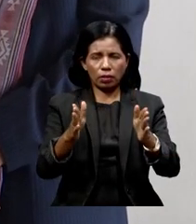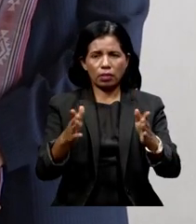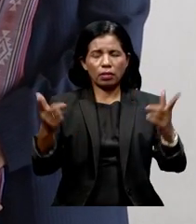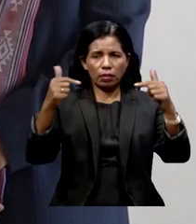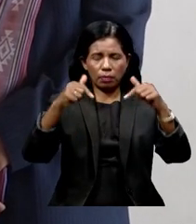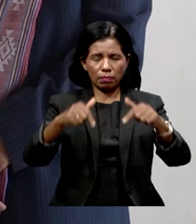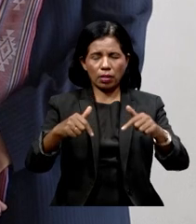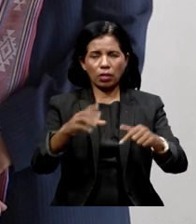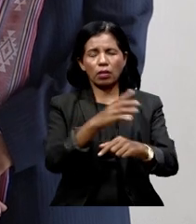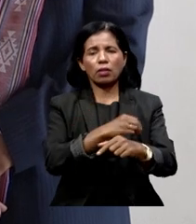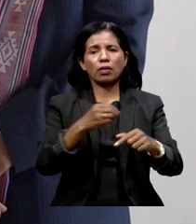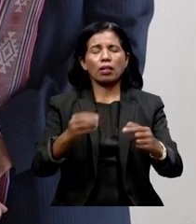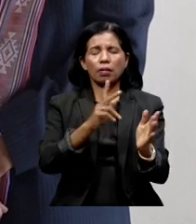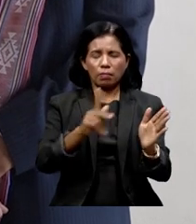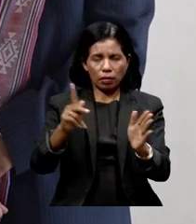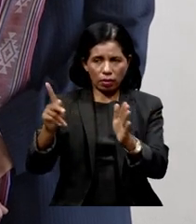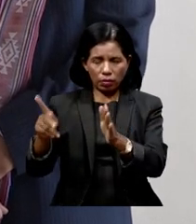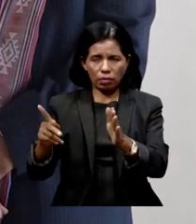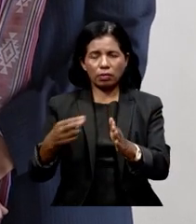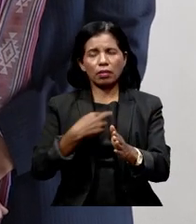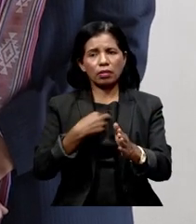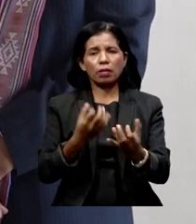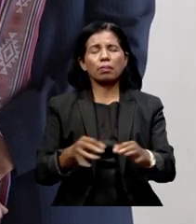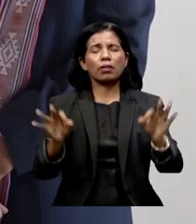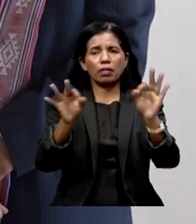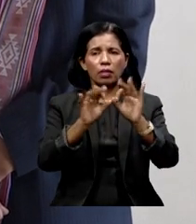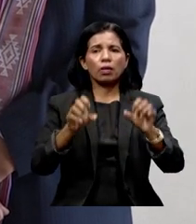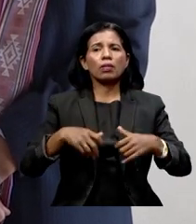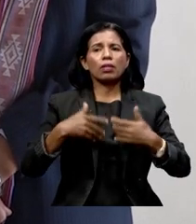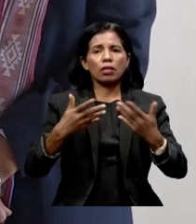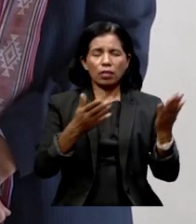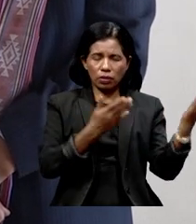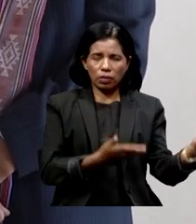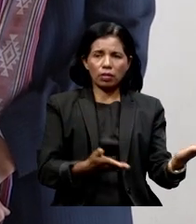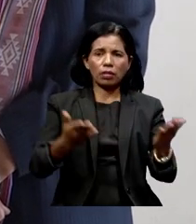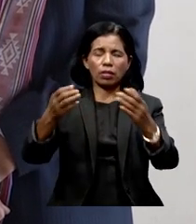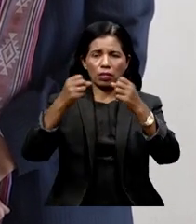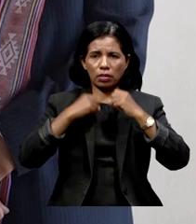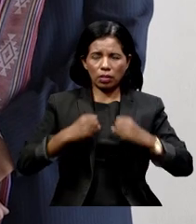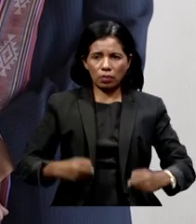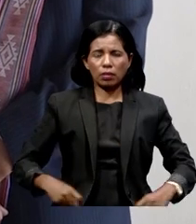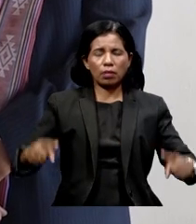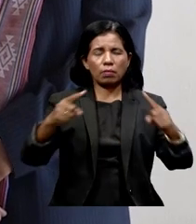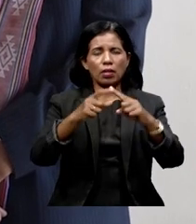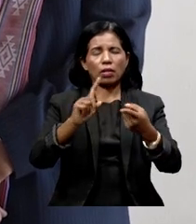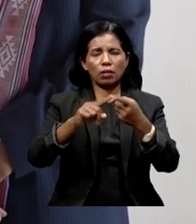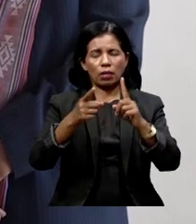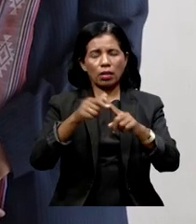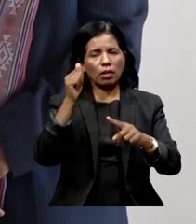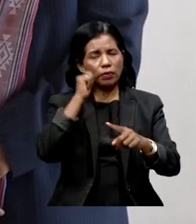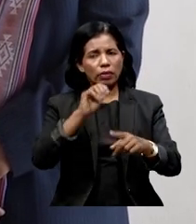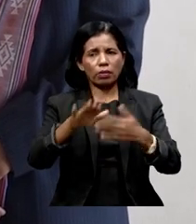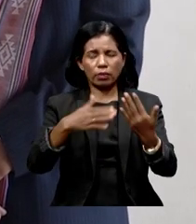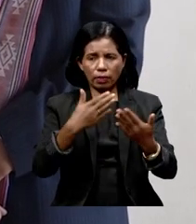road map classic na bema ka principal liu unsa atulori sauri ba iha inam fiaton sira usila bari fiaton